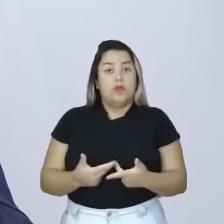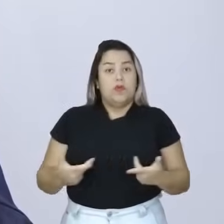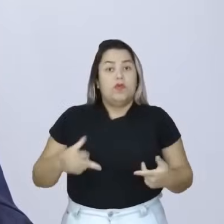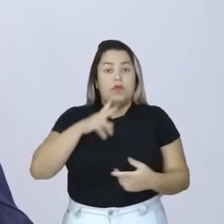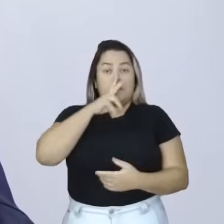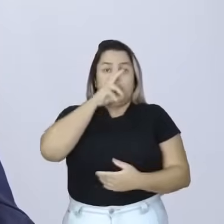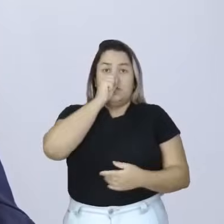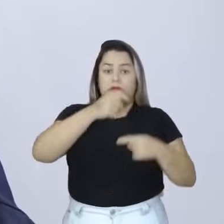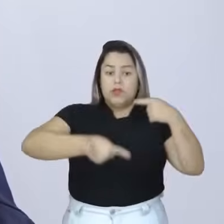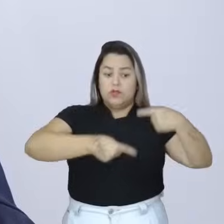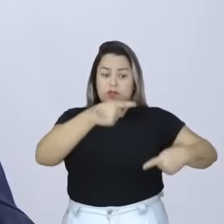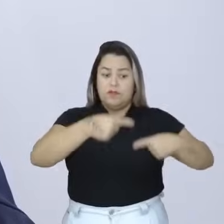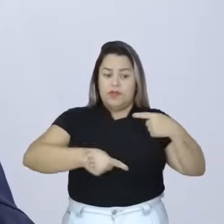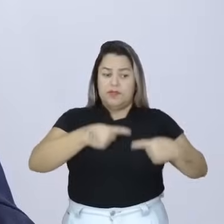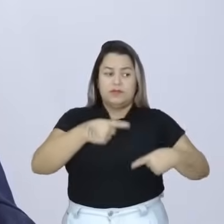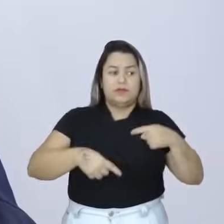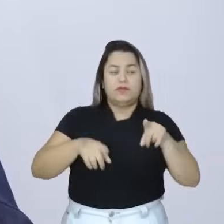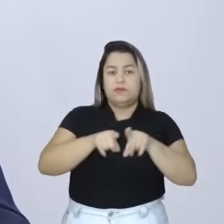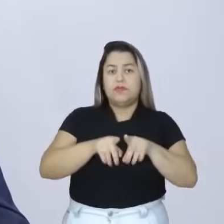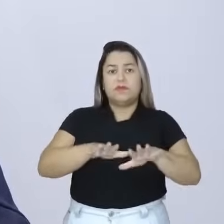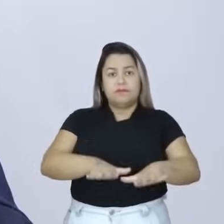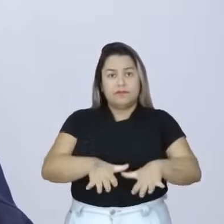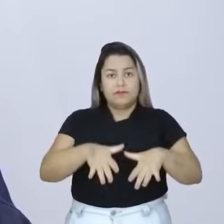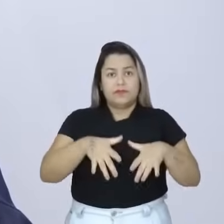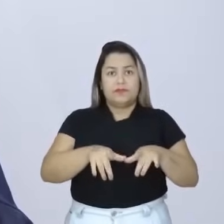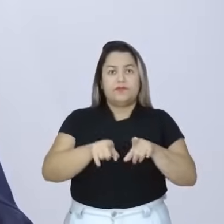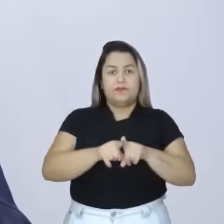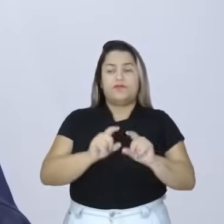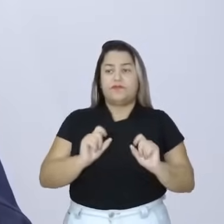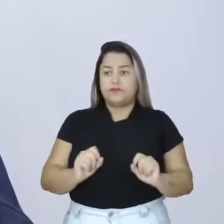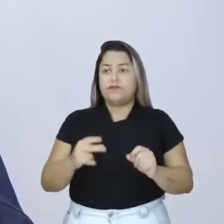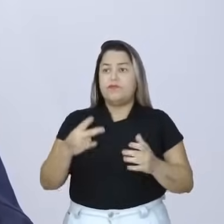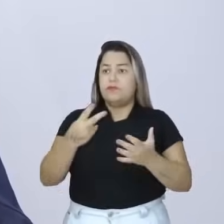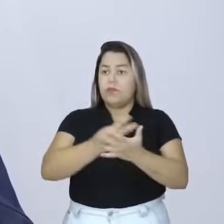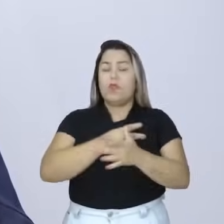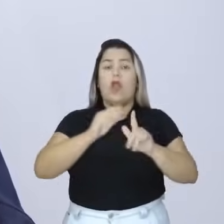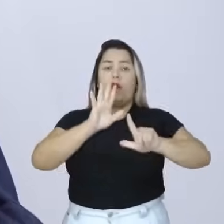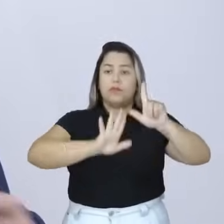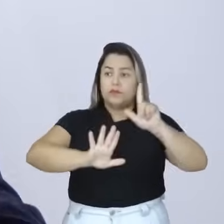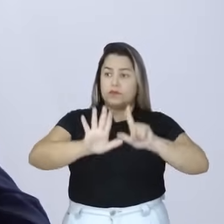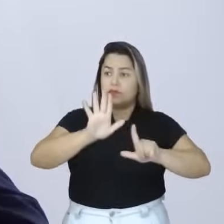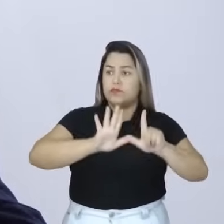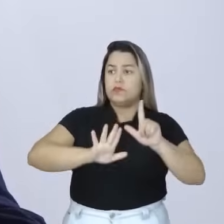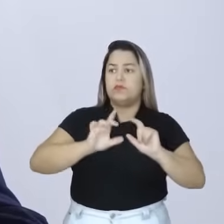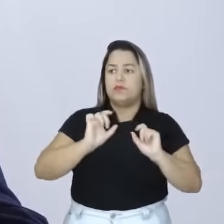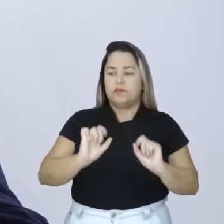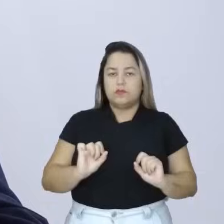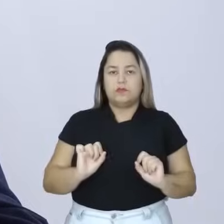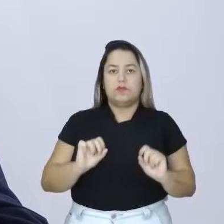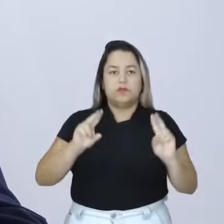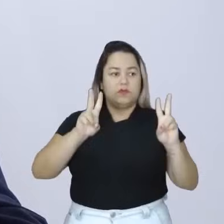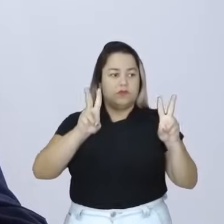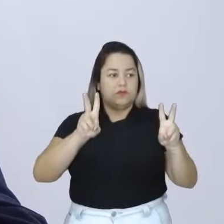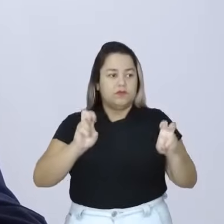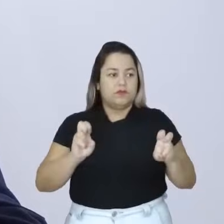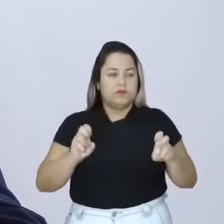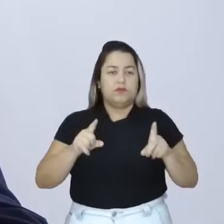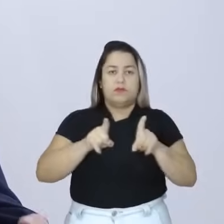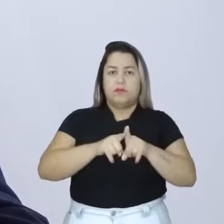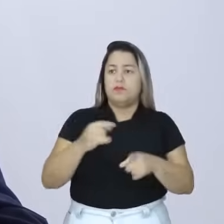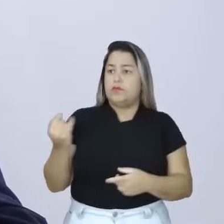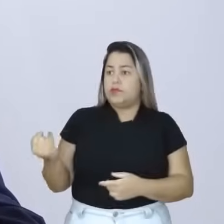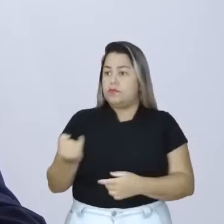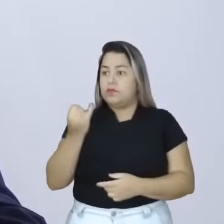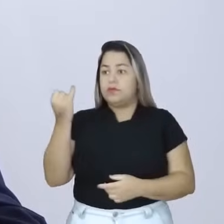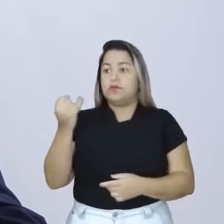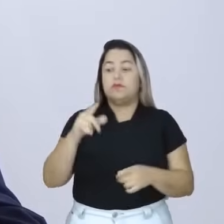nos debates das plenárias e que apareceu na plataforma digital, tanto é que esse tema ficou entre os prioritários